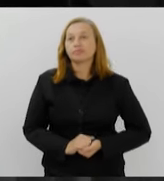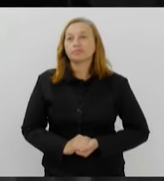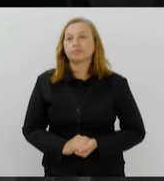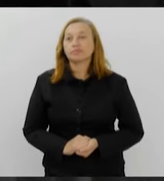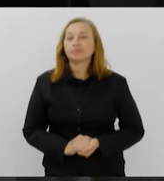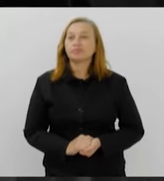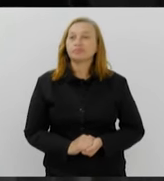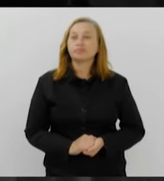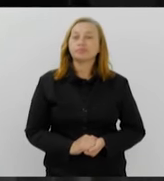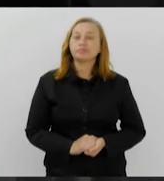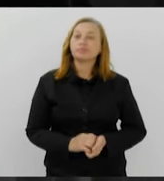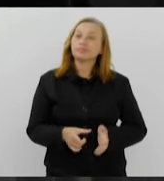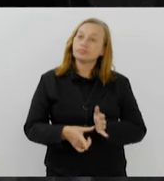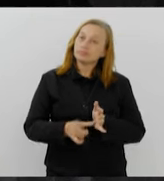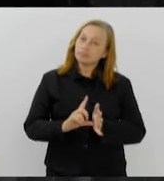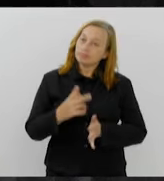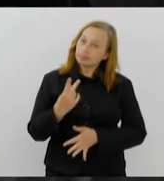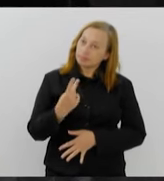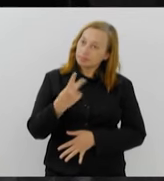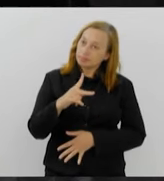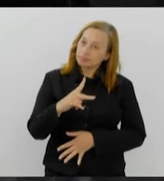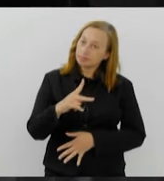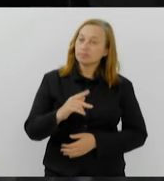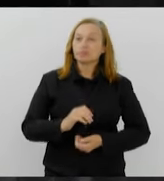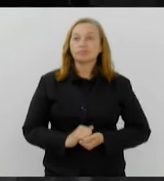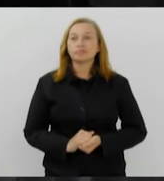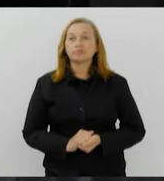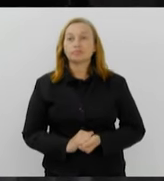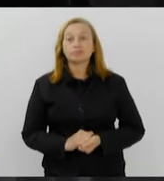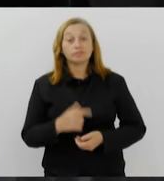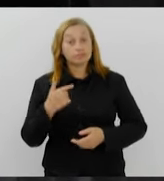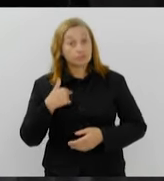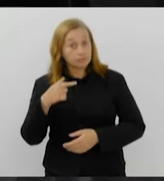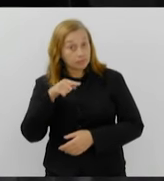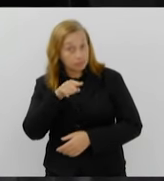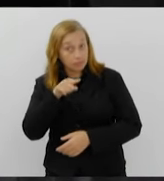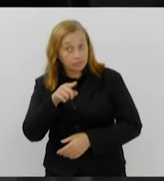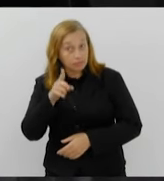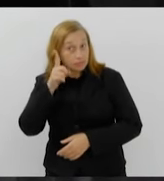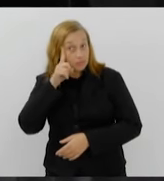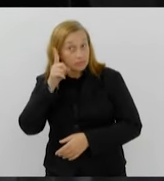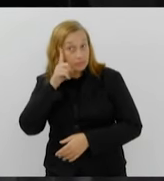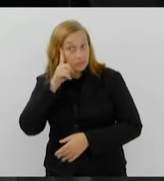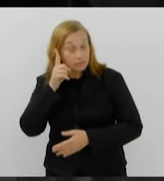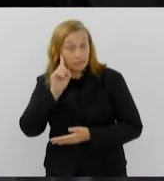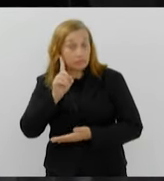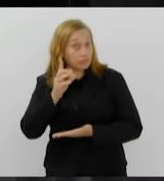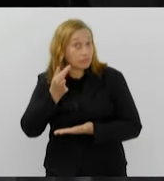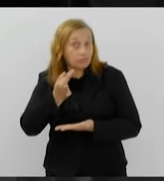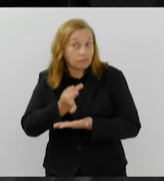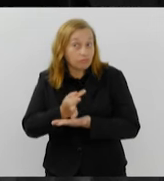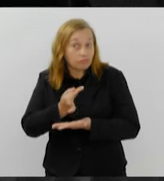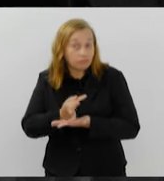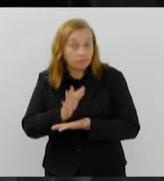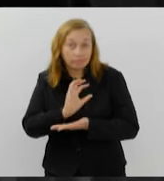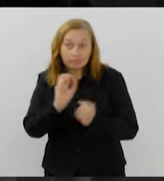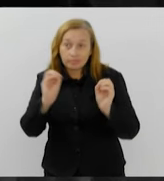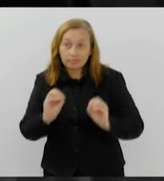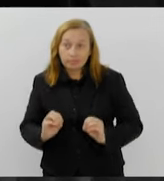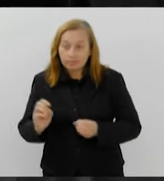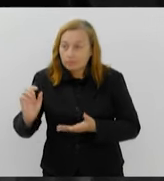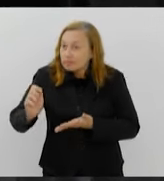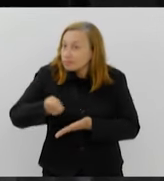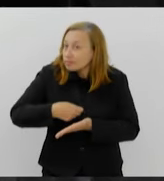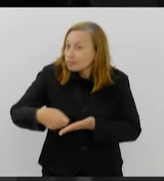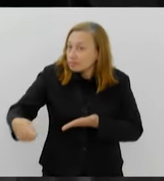anteriormente a ele ele que o deputado Zeloso que chega todos os dias sem faltar no horário faz a inscrição para